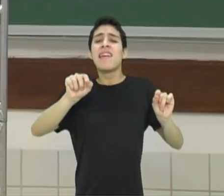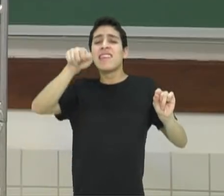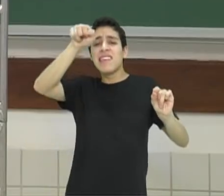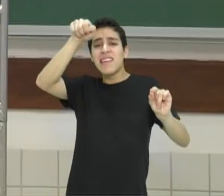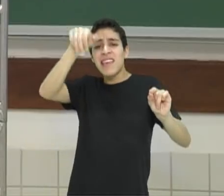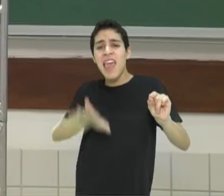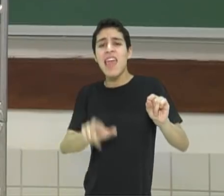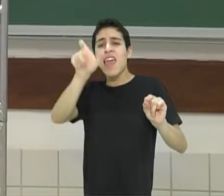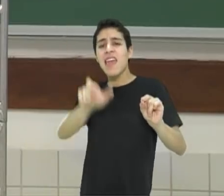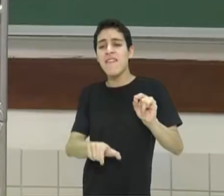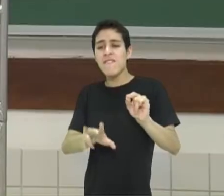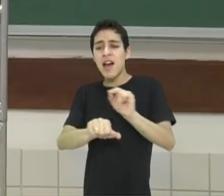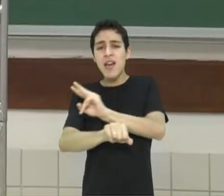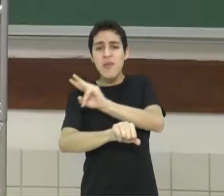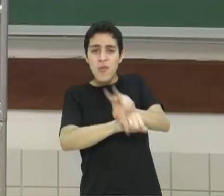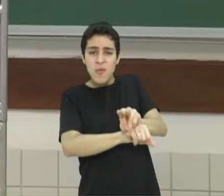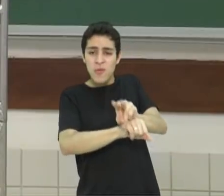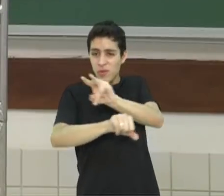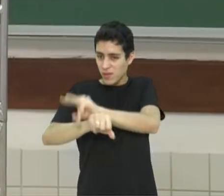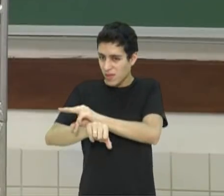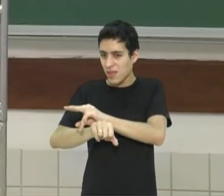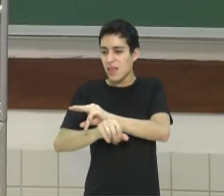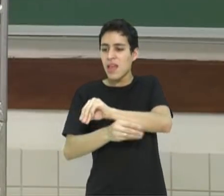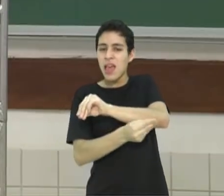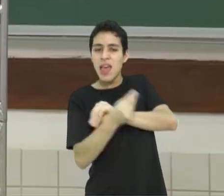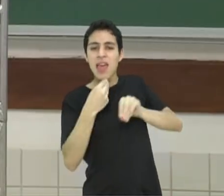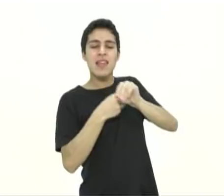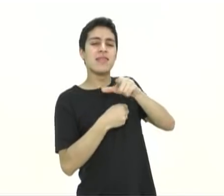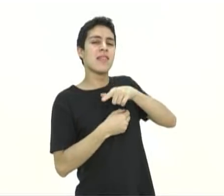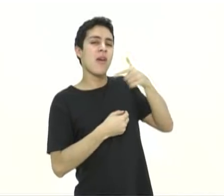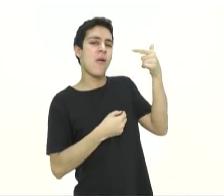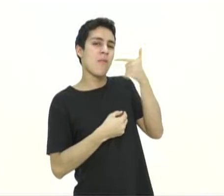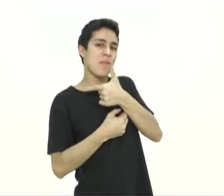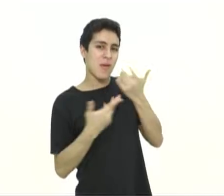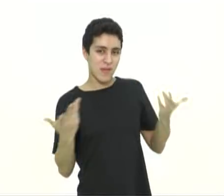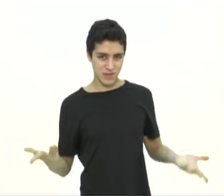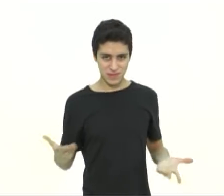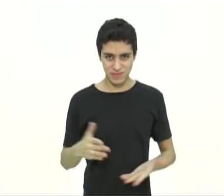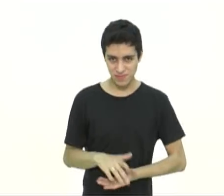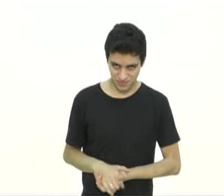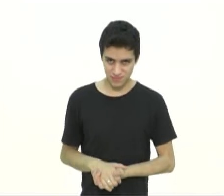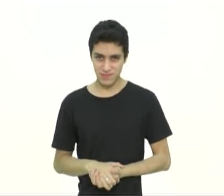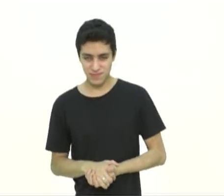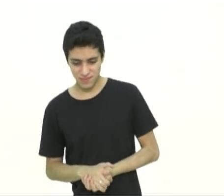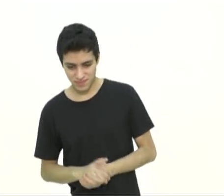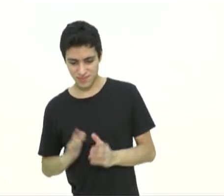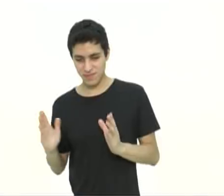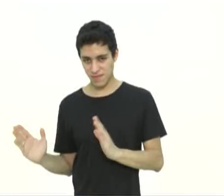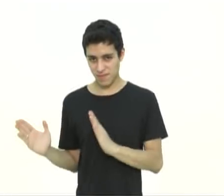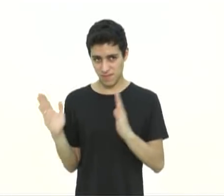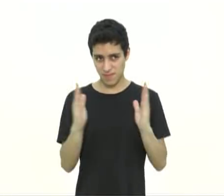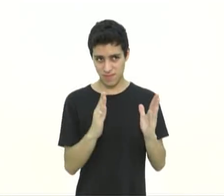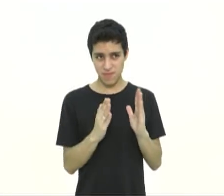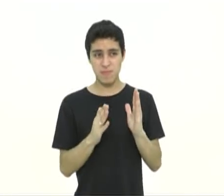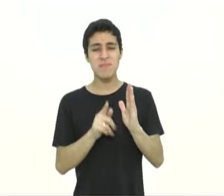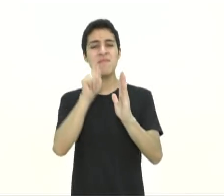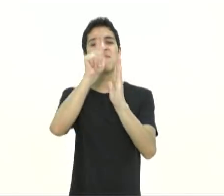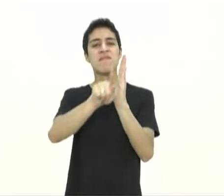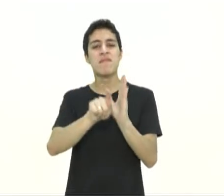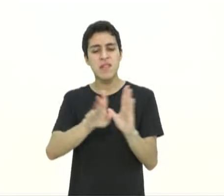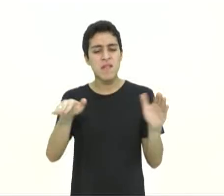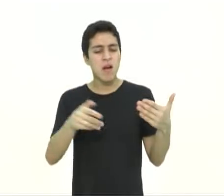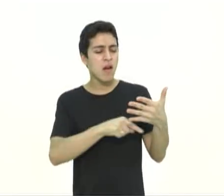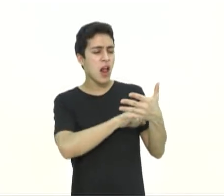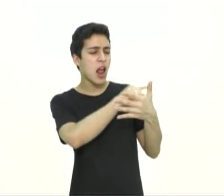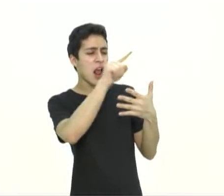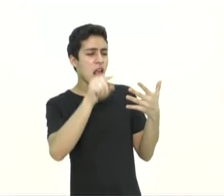Era aí que estava a noção do humor. Agora mais um quiz. Em qual das alternativas abaixo o